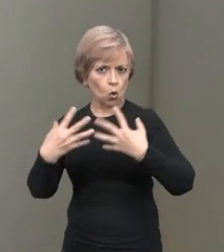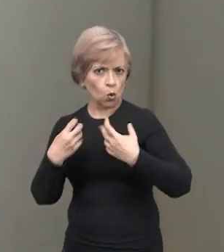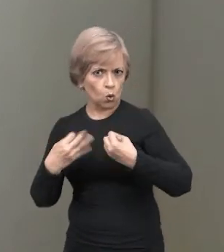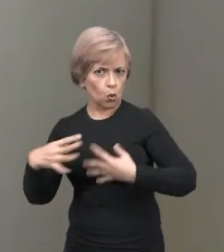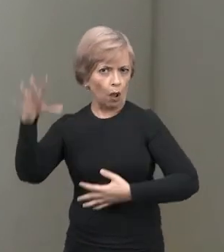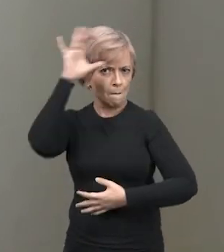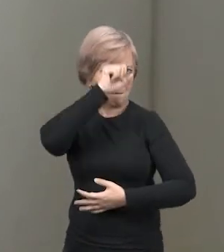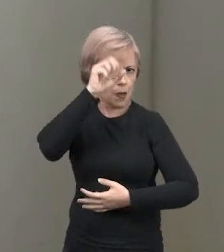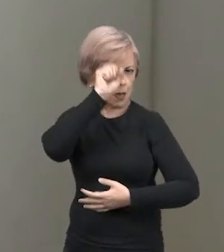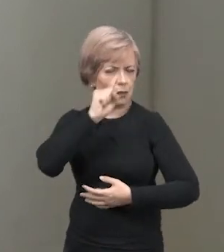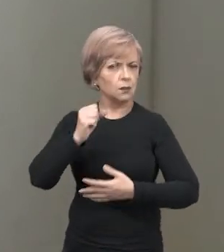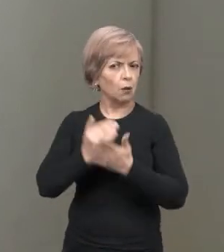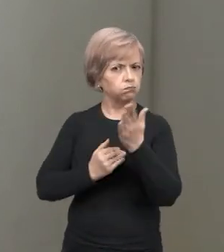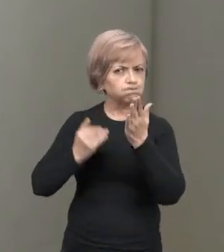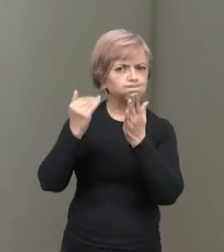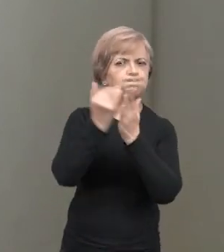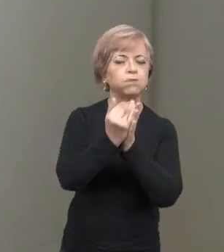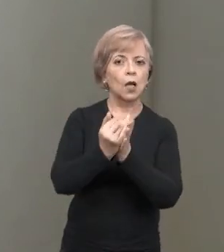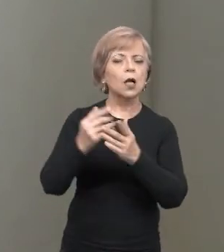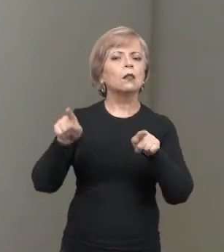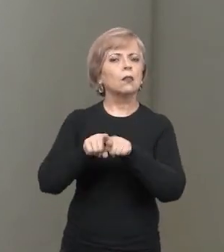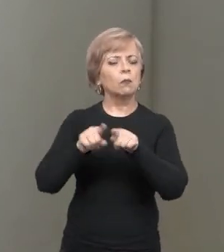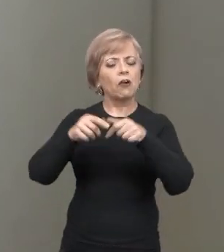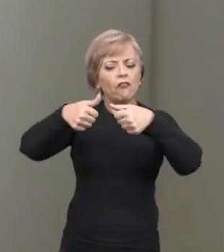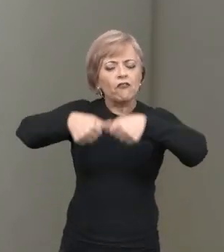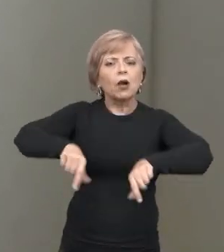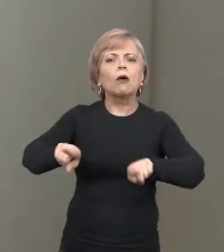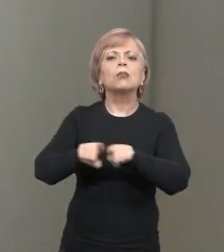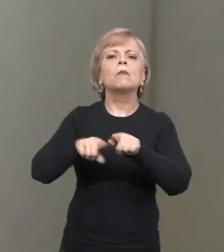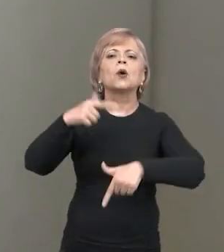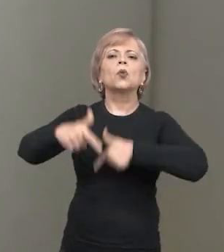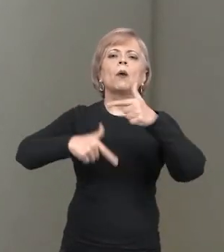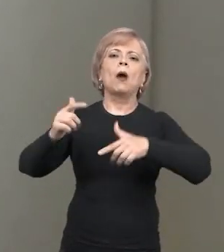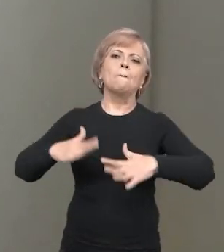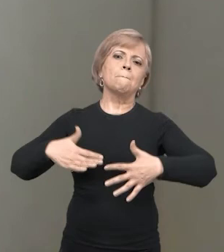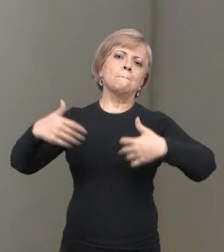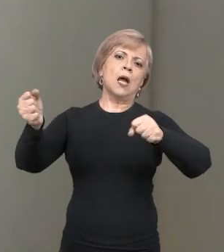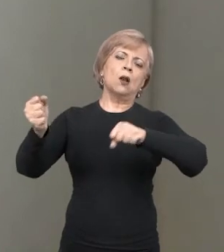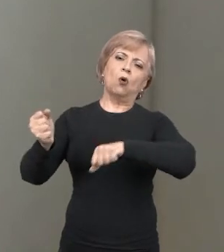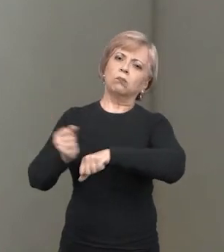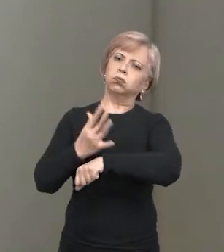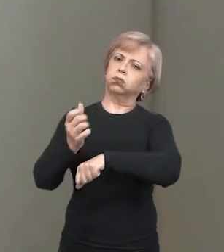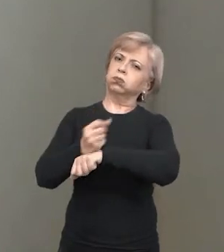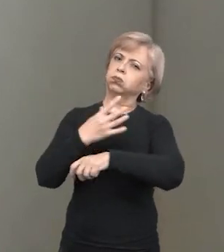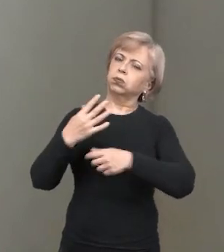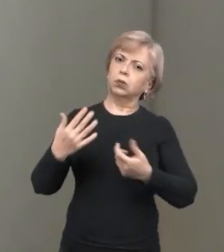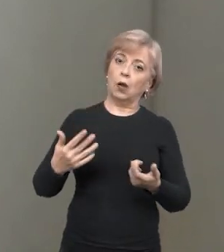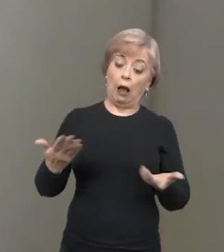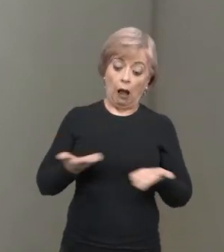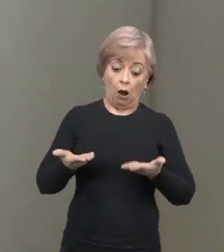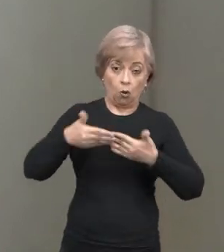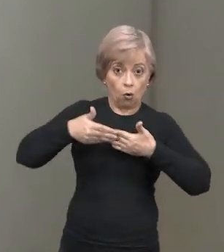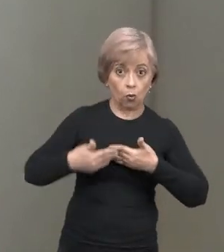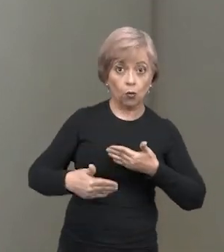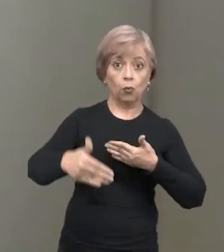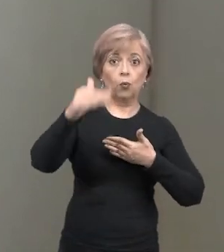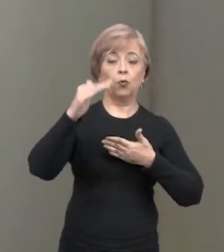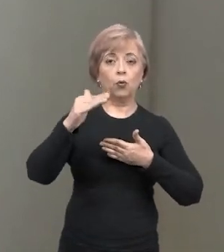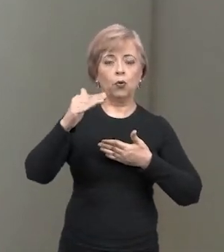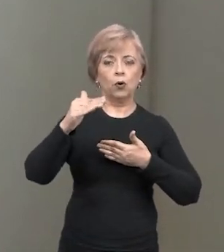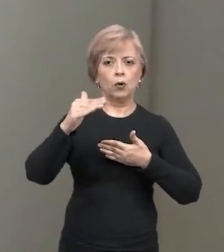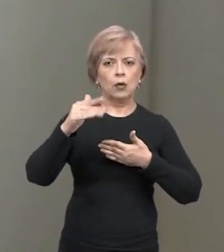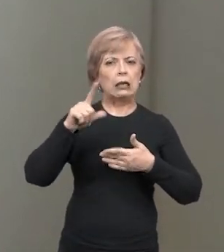e, sobretudo, para melhorar a qualidade do nosso trabalho. Então, creio que daqui por diante,